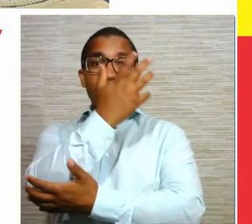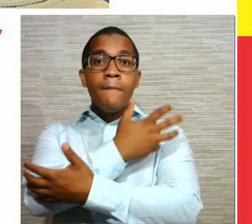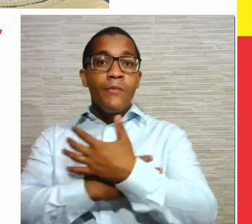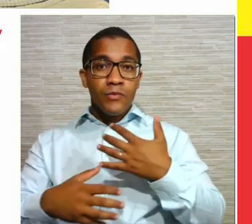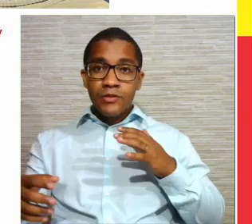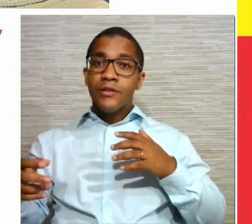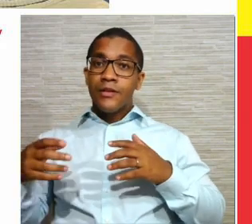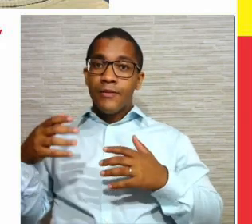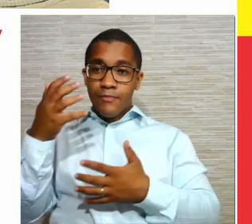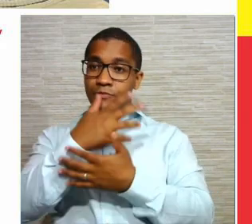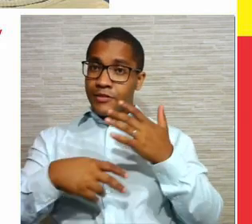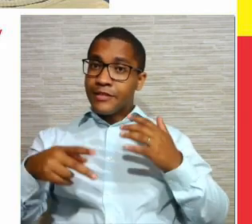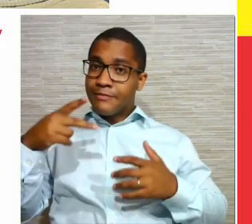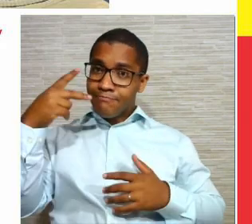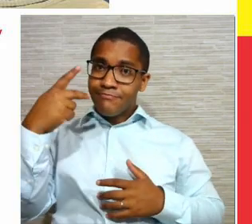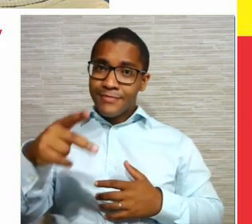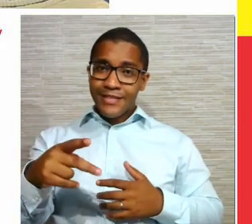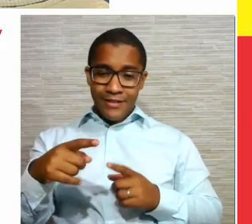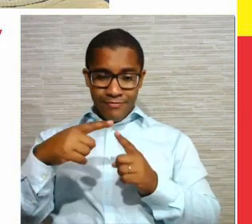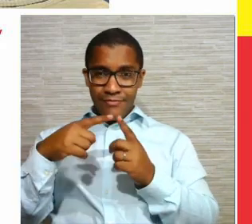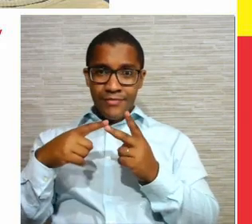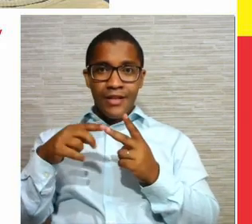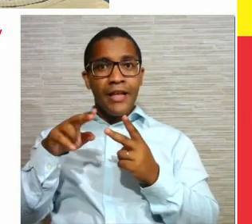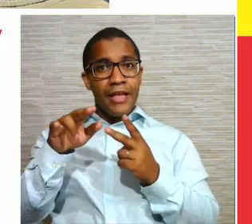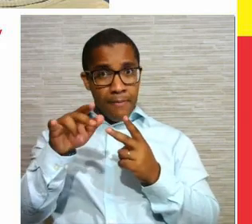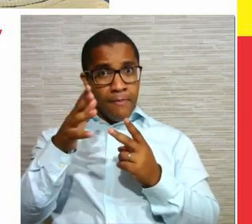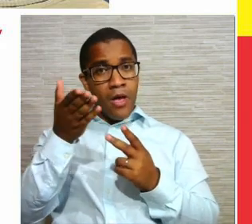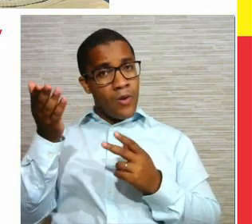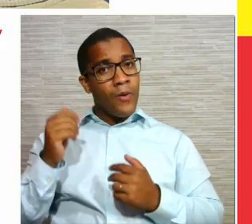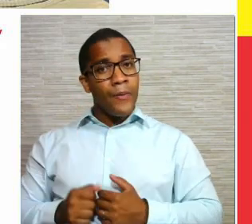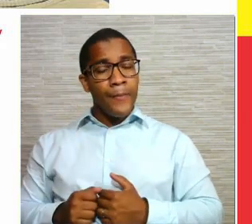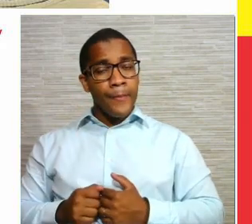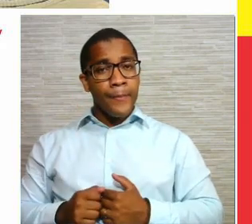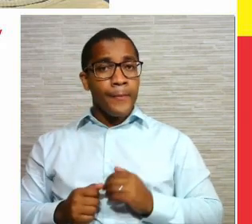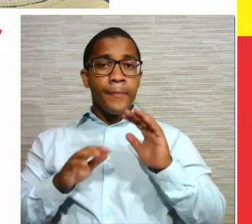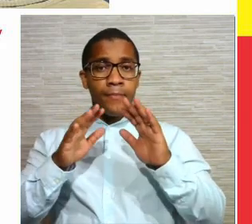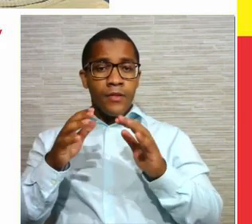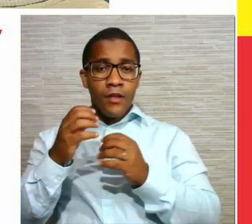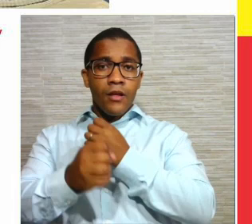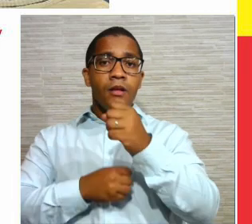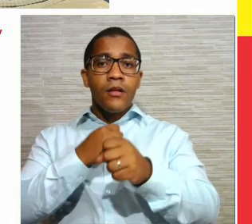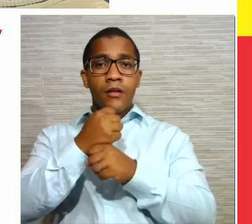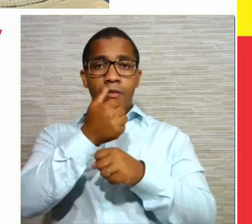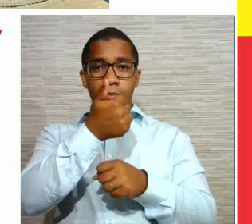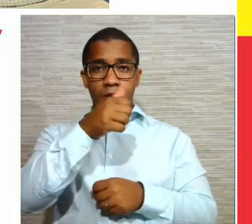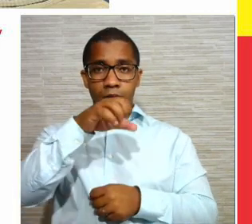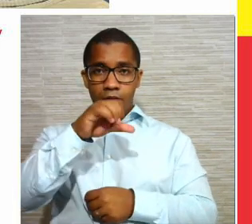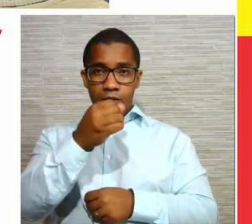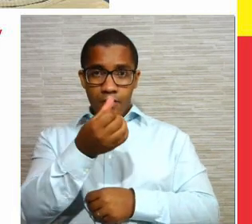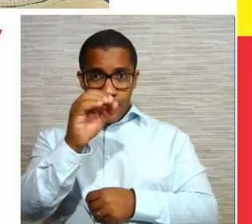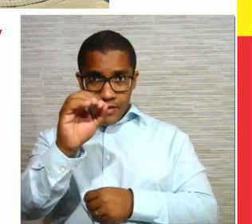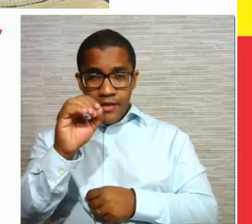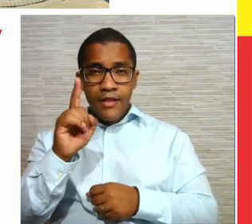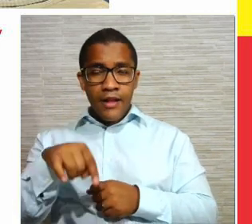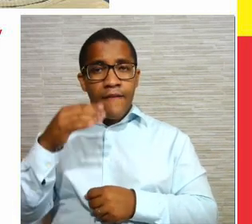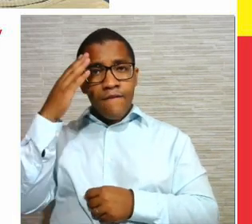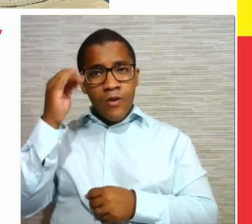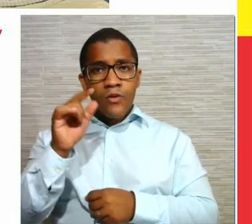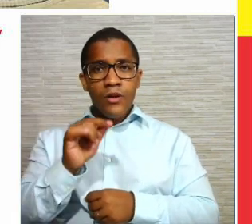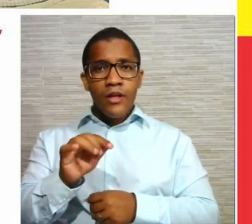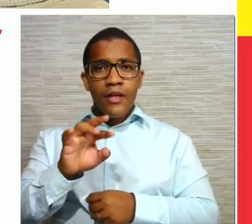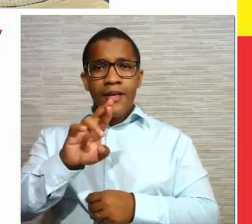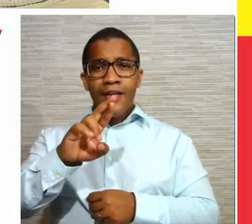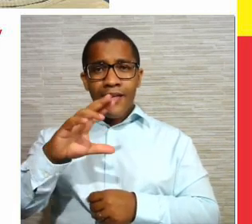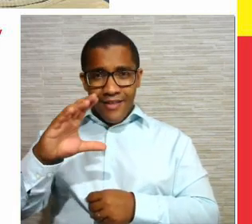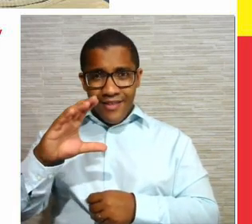dos irmãos Tony e Celi Campelo. Aí, mas assim, foi na década de 1960, com a popularidade de Roberto